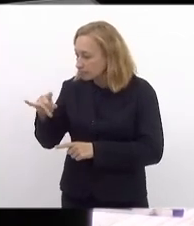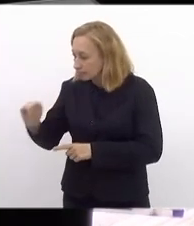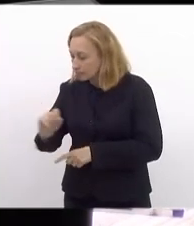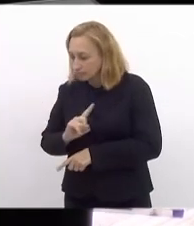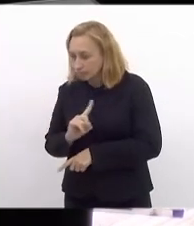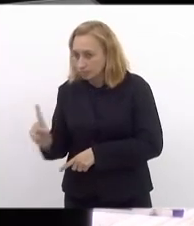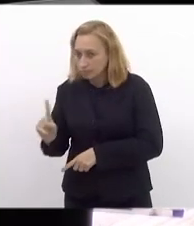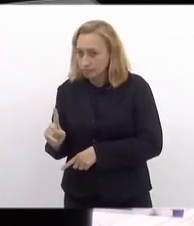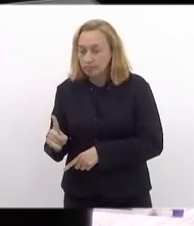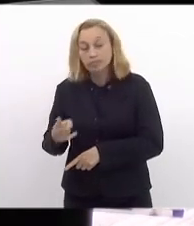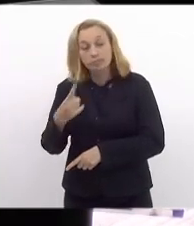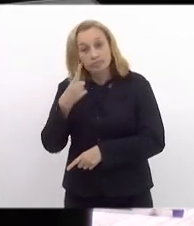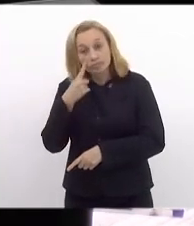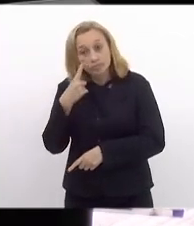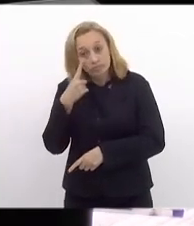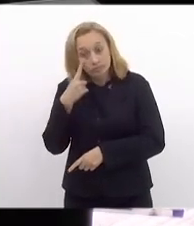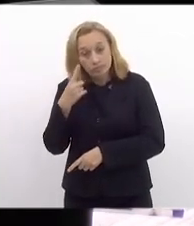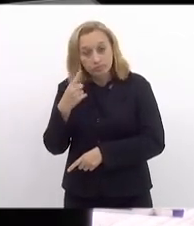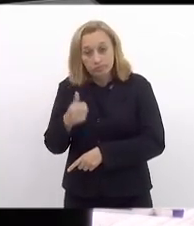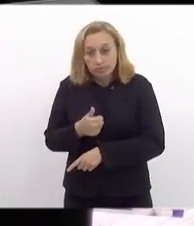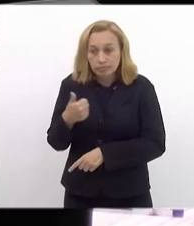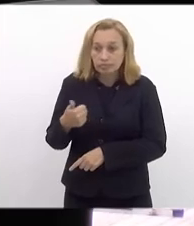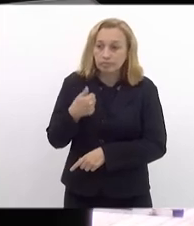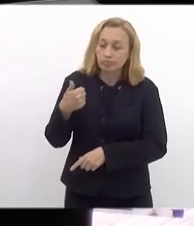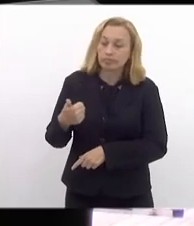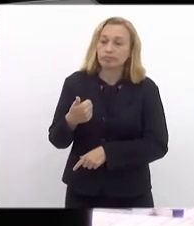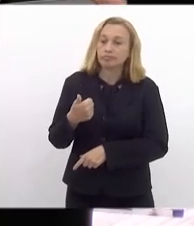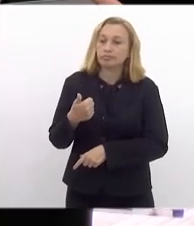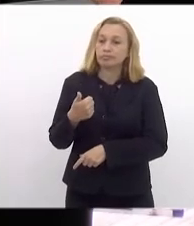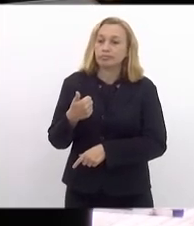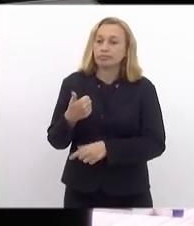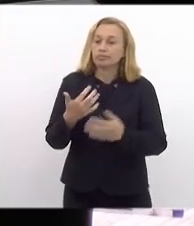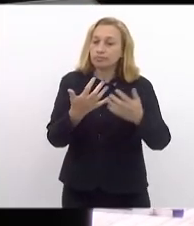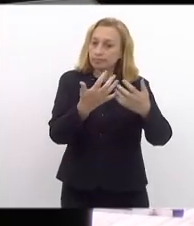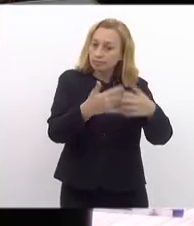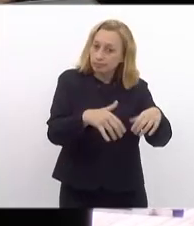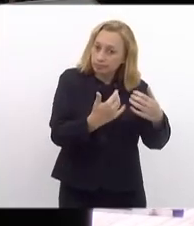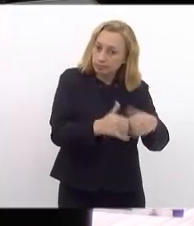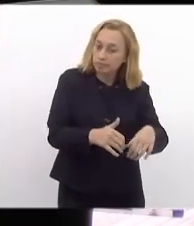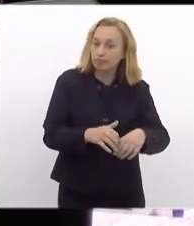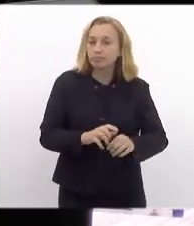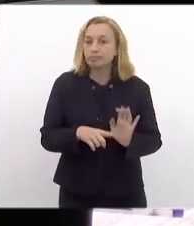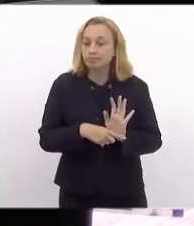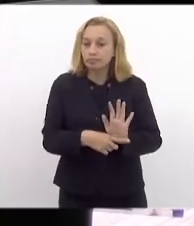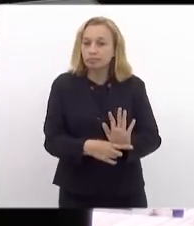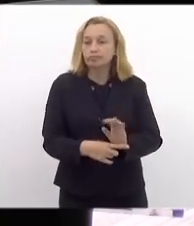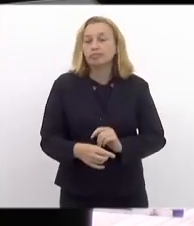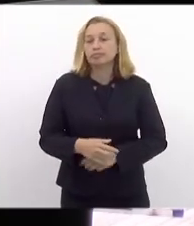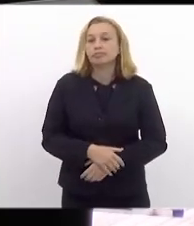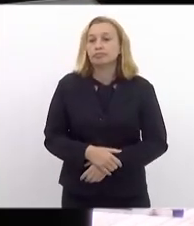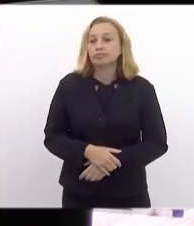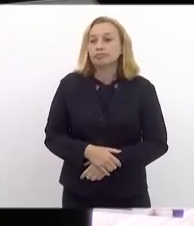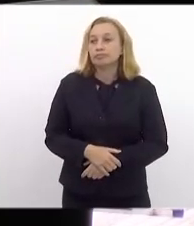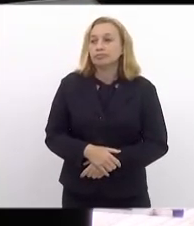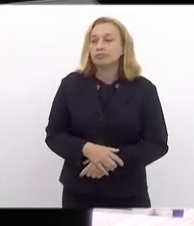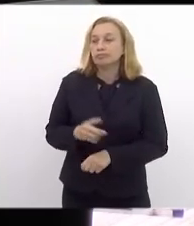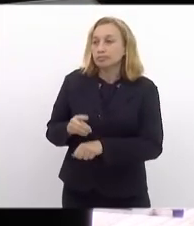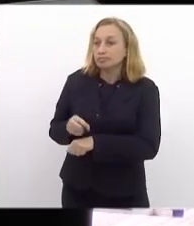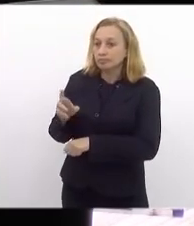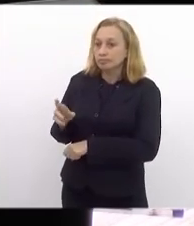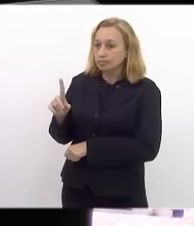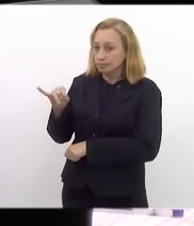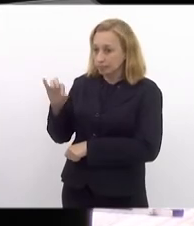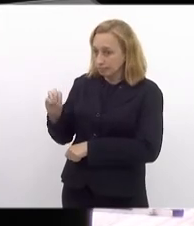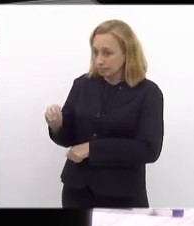foi para tentar viabilizar Petrópolis o que a gente quer e aí o doutor